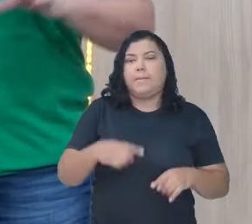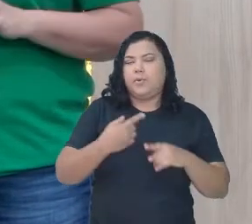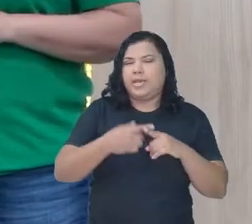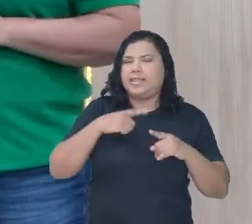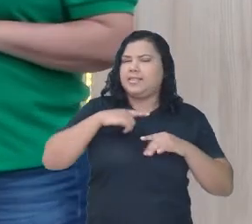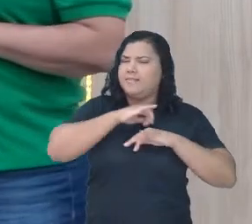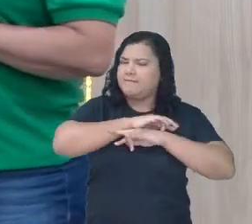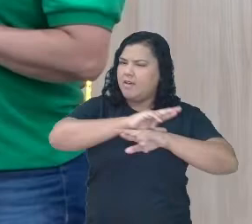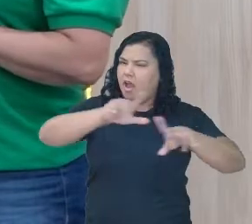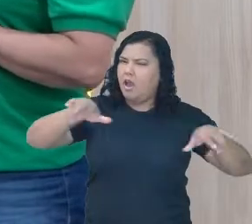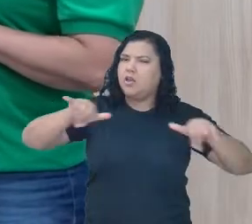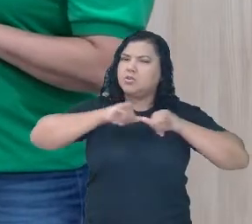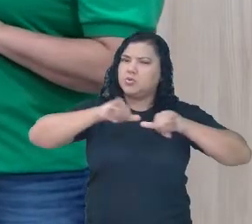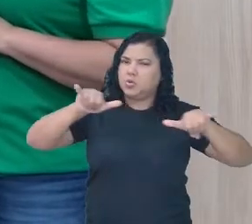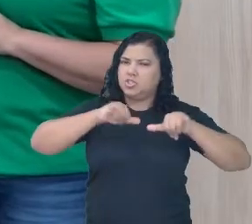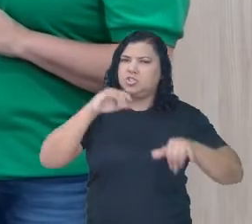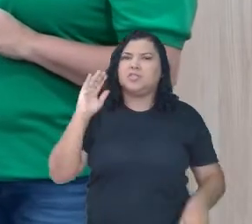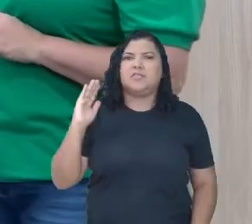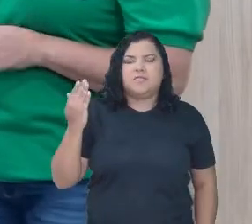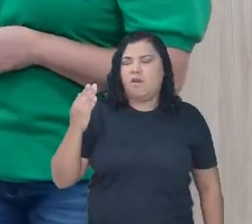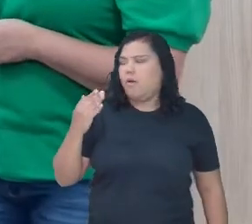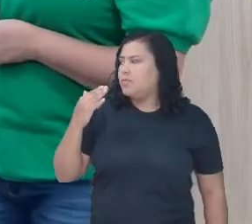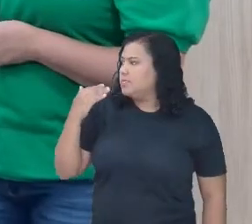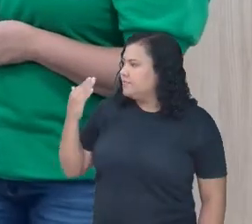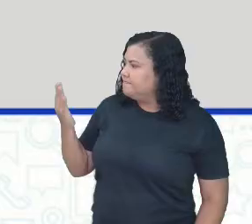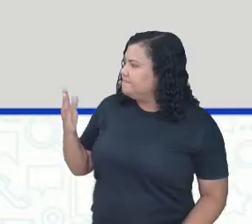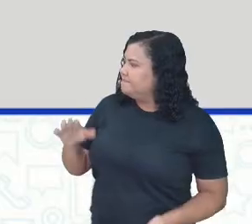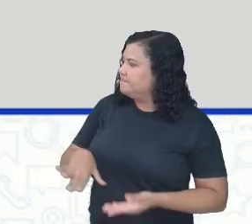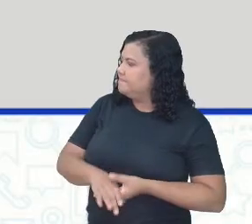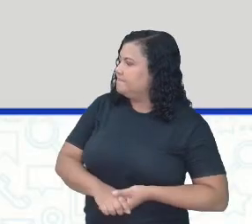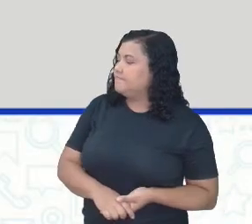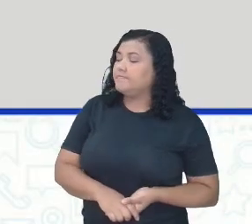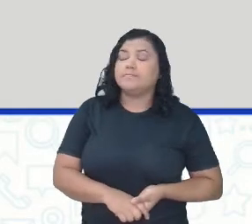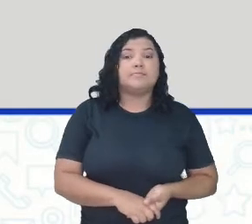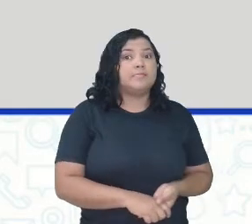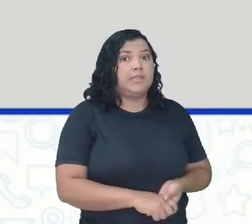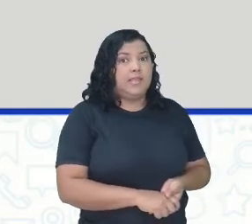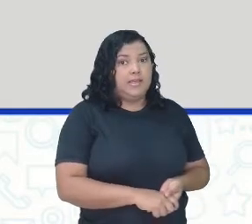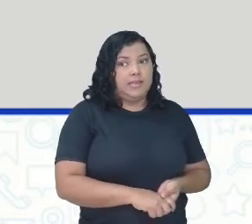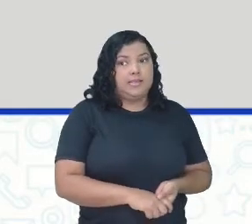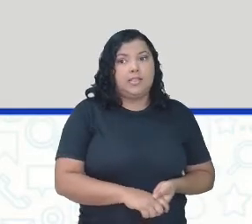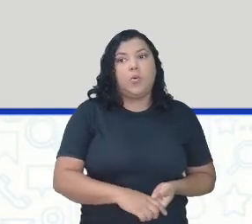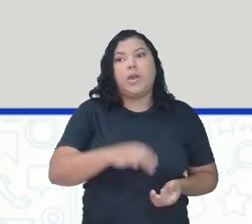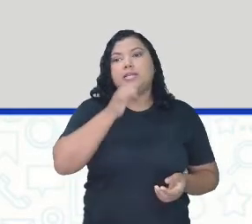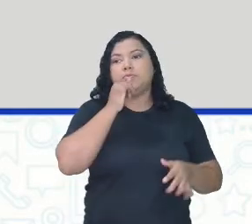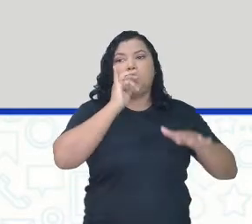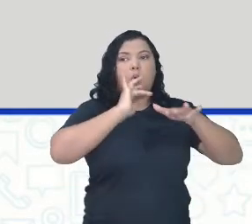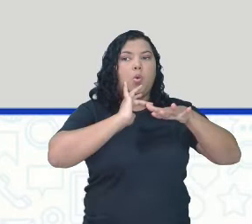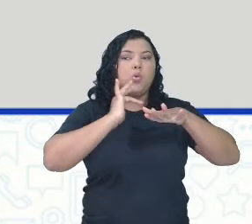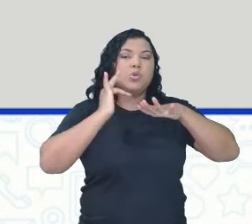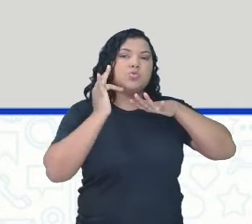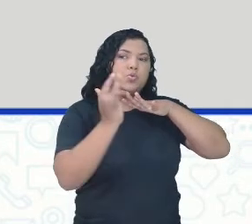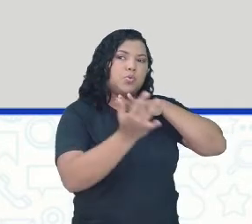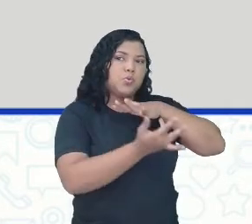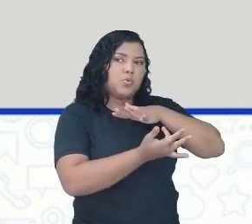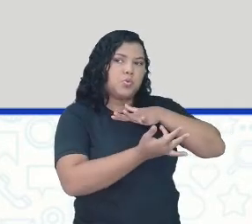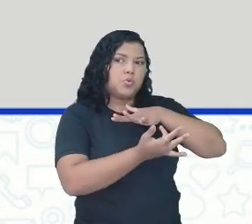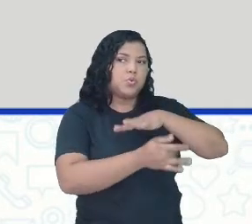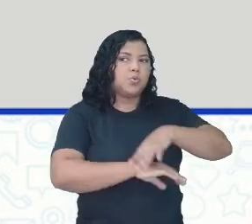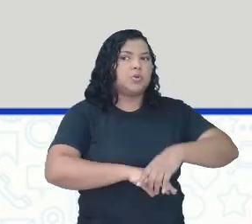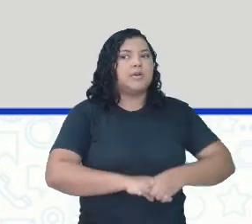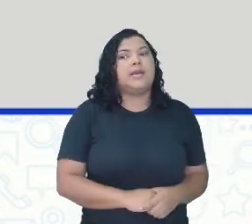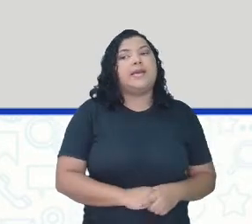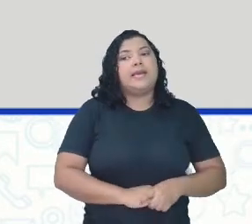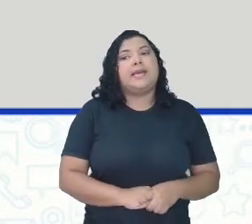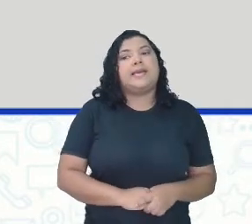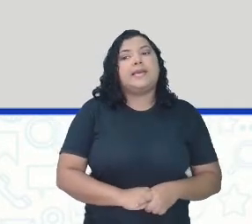que existem. Então, vamos seguindo. Uma das redes sociais que as notícias falsas